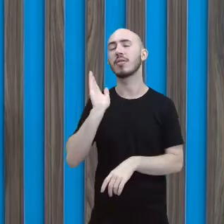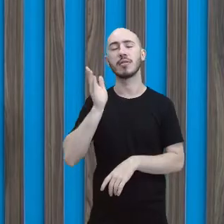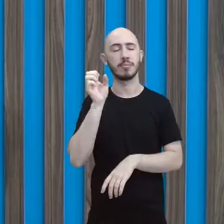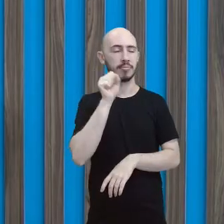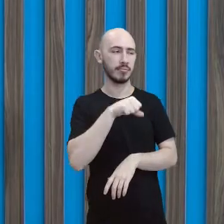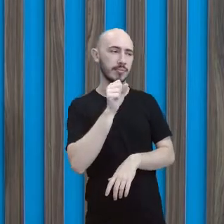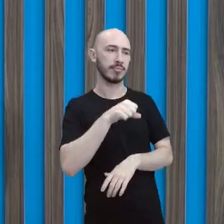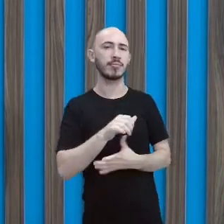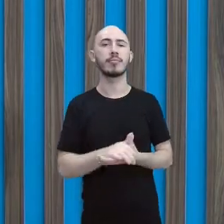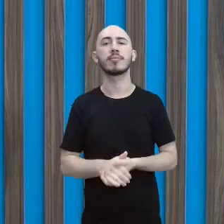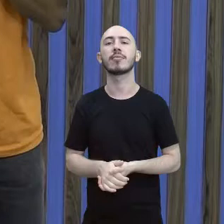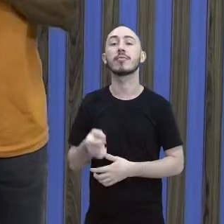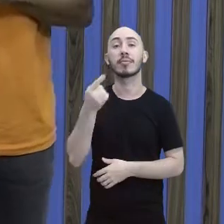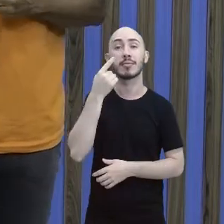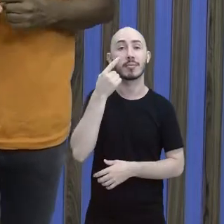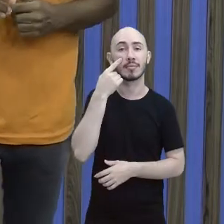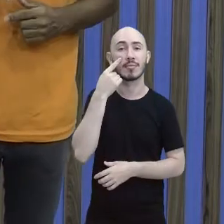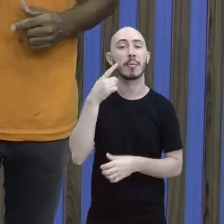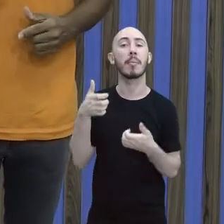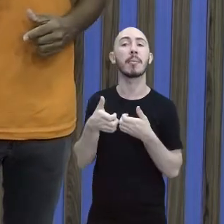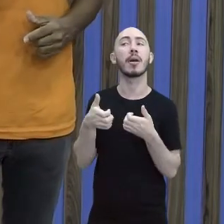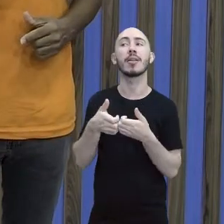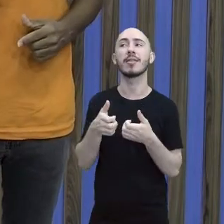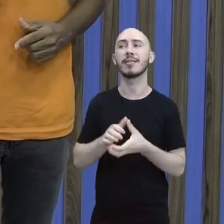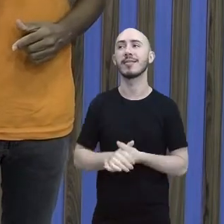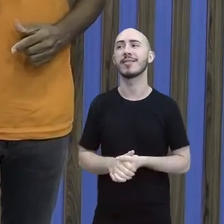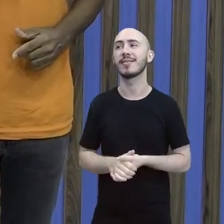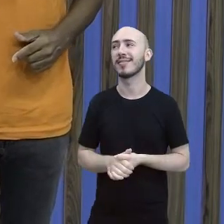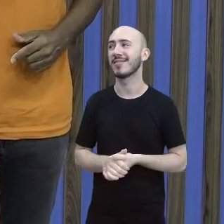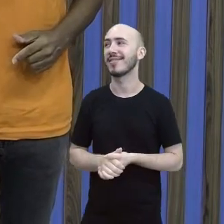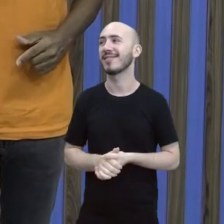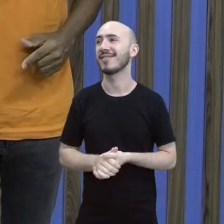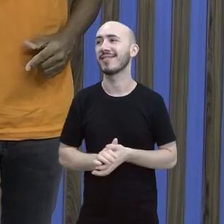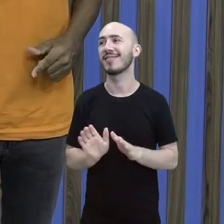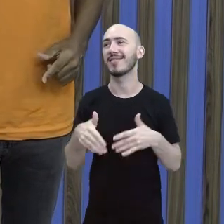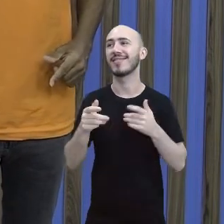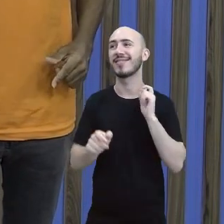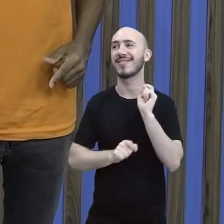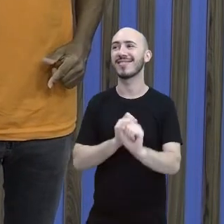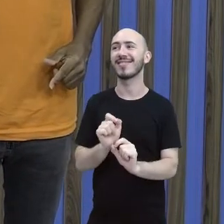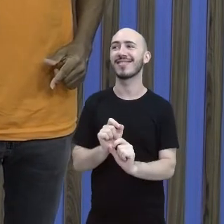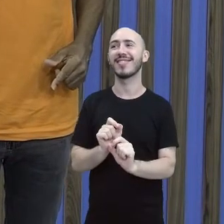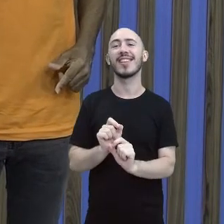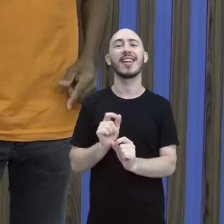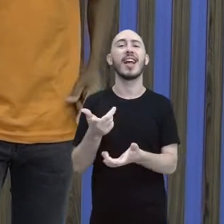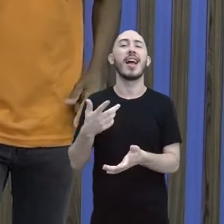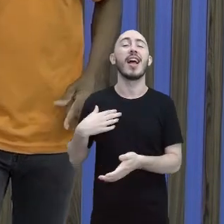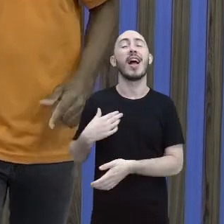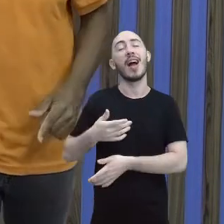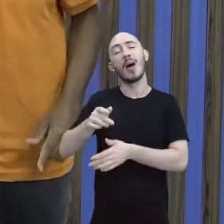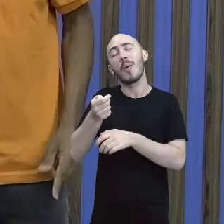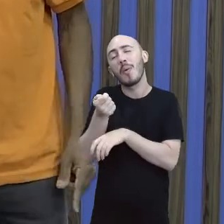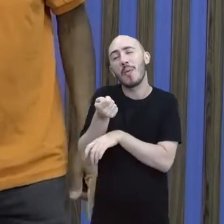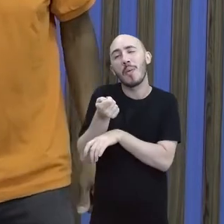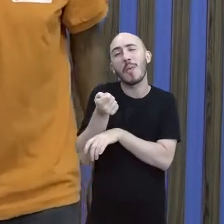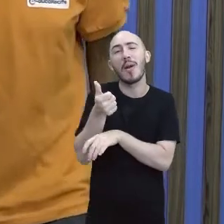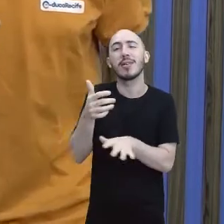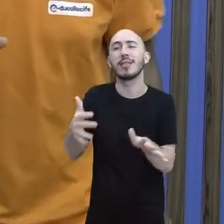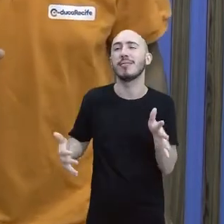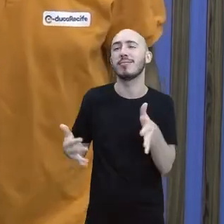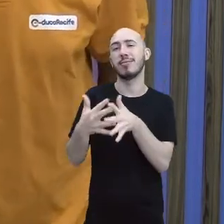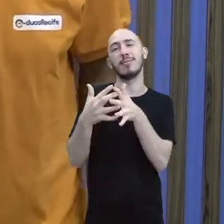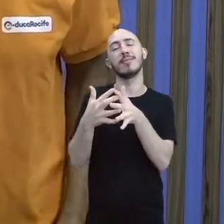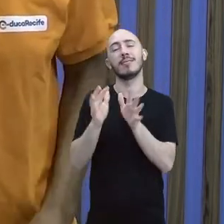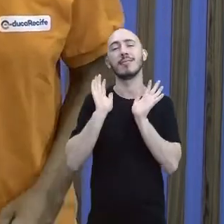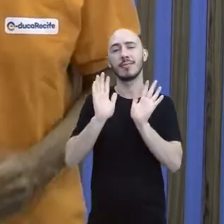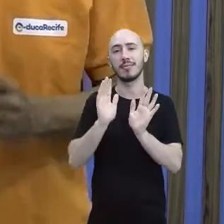Meu irmão, deixa eu chegar pertinho de você aqui. Deixa eu... Opa! Dino, quase. Segurei. Quase que eu mato Devinho aqui agora. Deixa eu chegar aqui perto aqui, ó. Meu